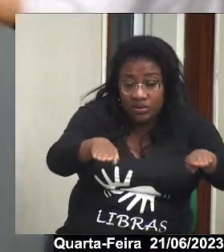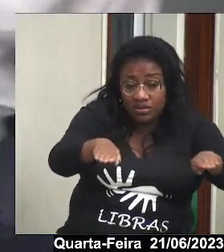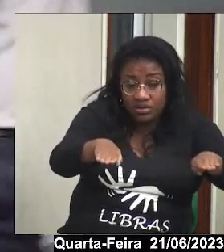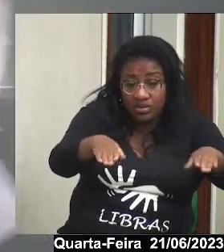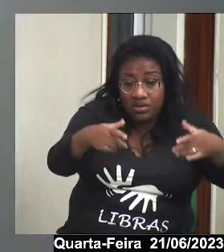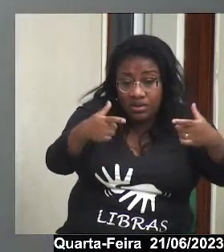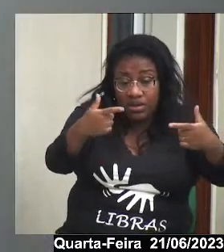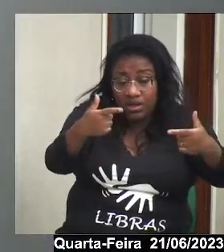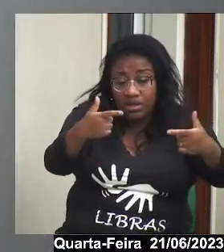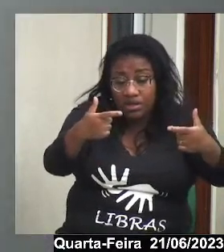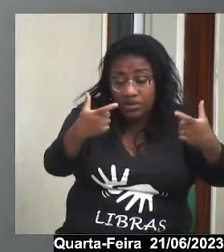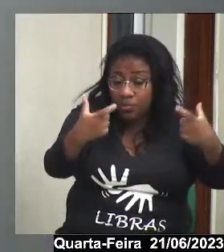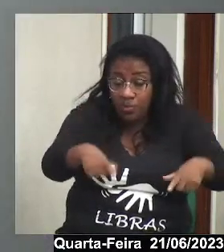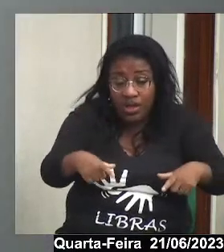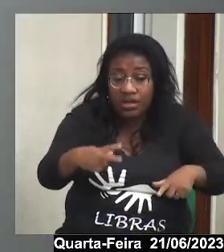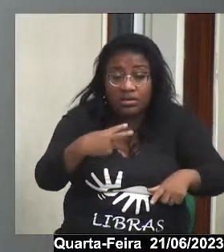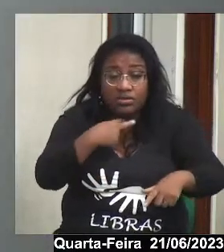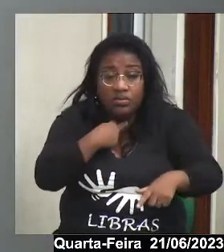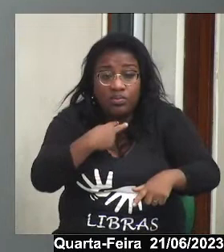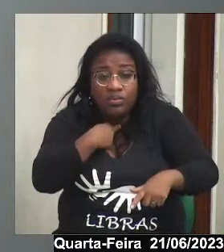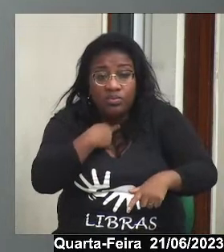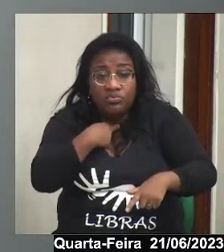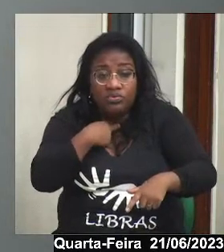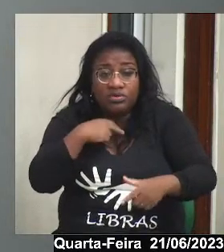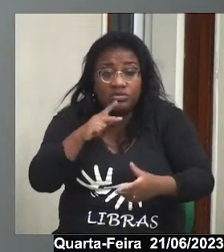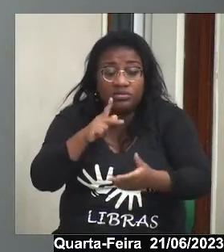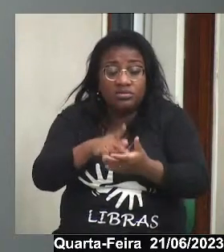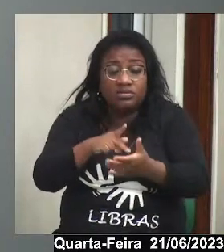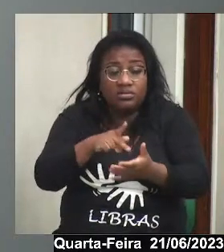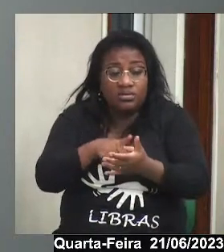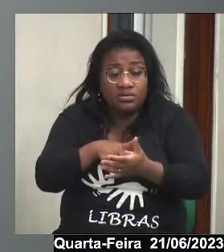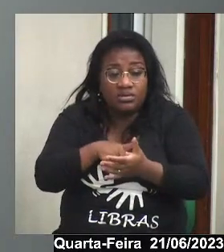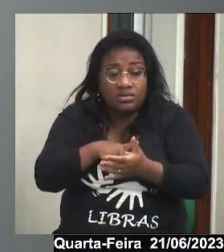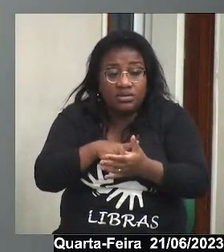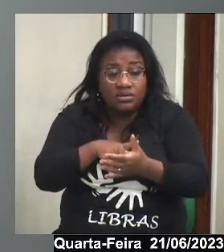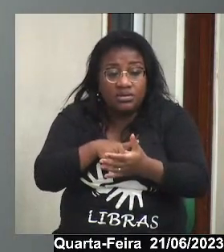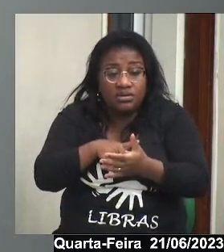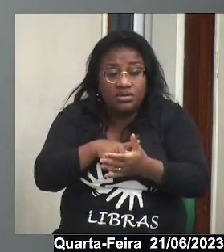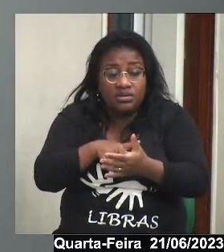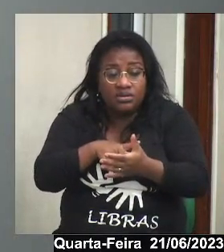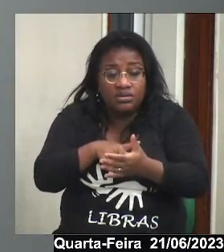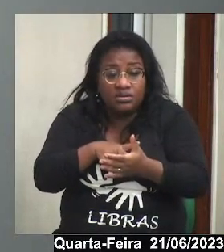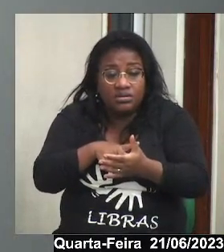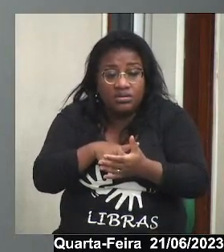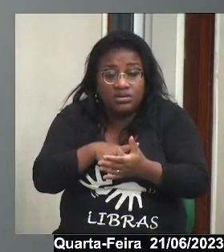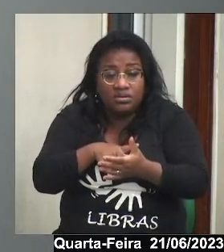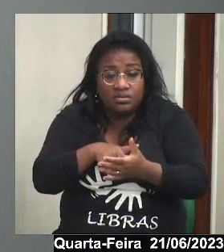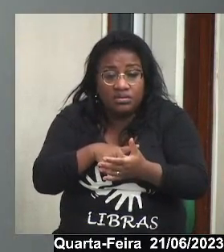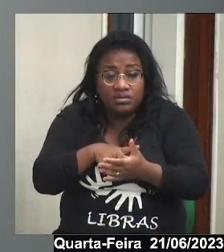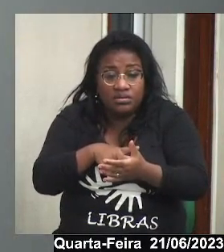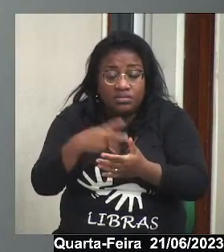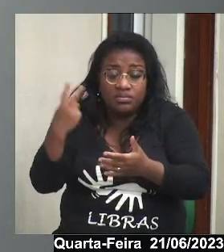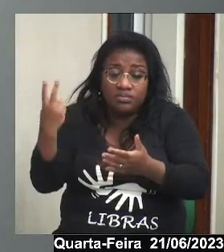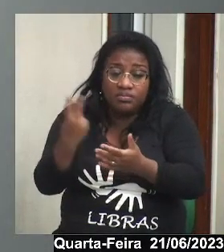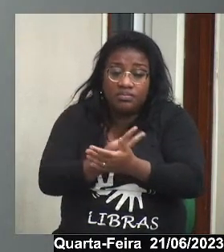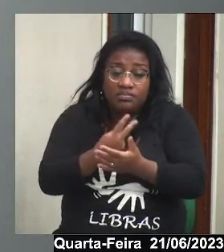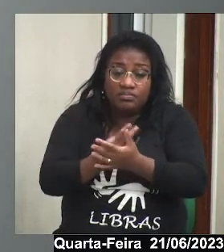Porque político vai almoçar no centro histórico, senhores. Essa é a verdade. Prejudicando o solo do centro